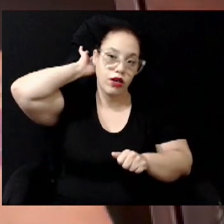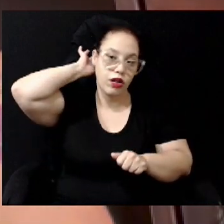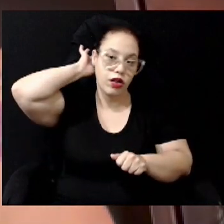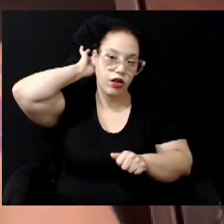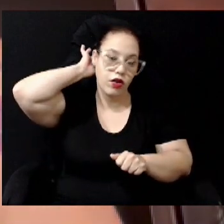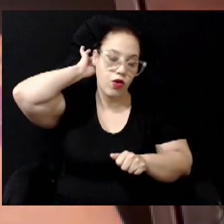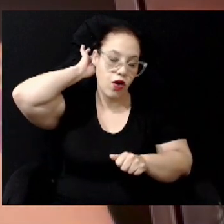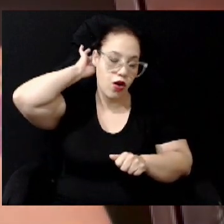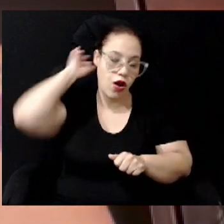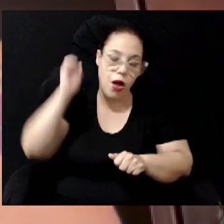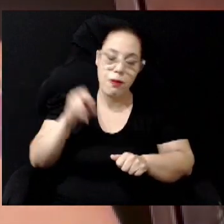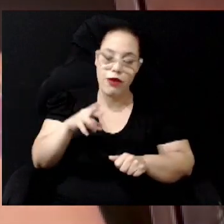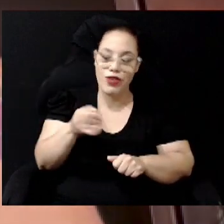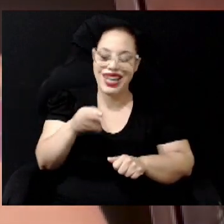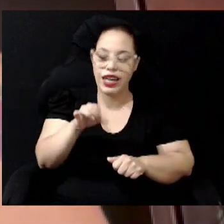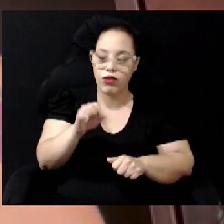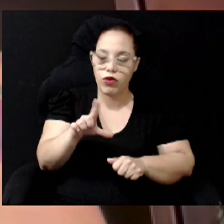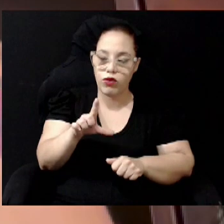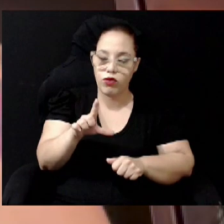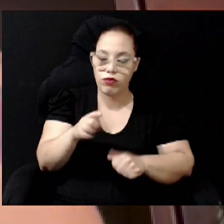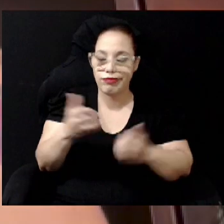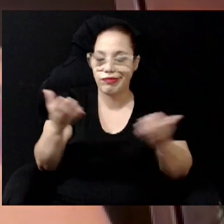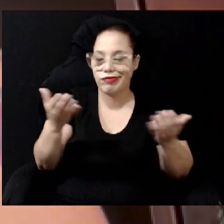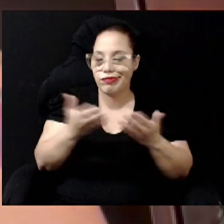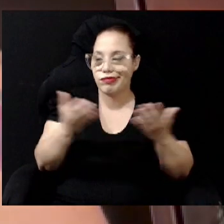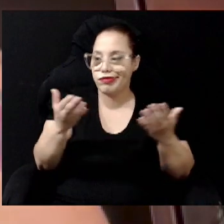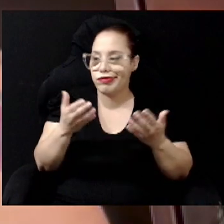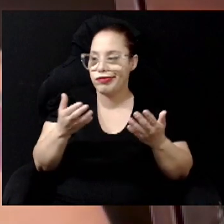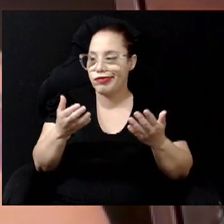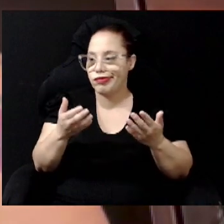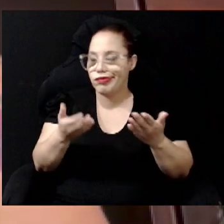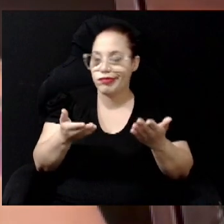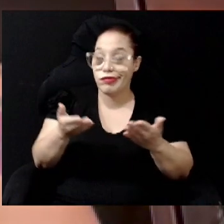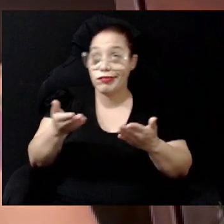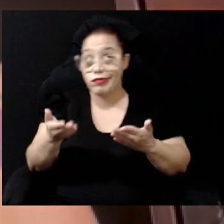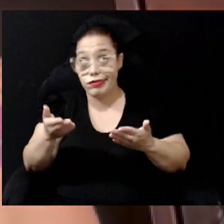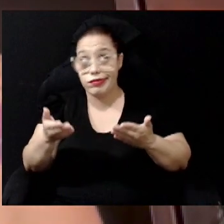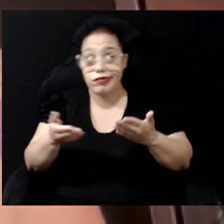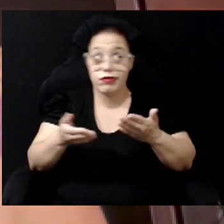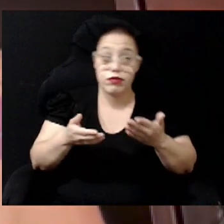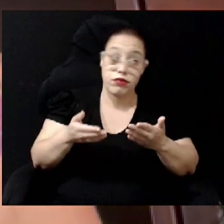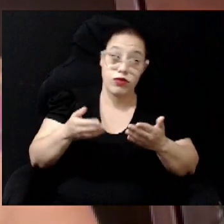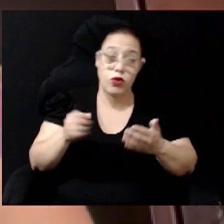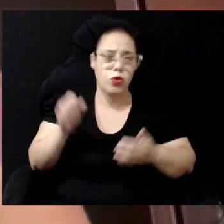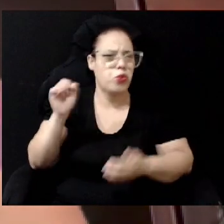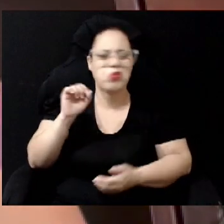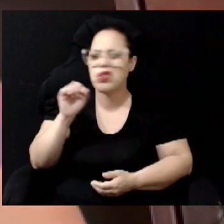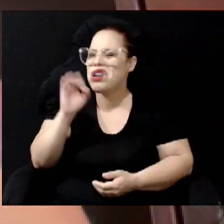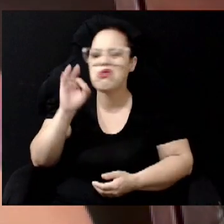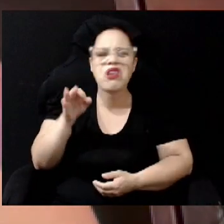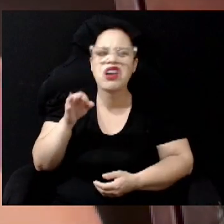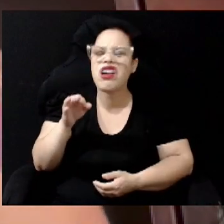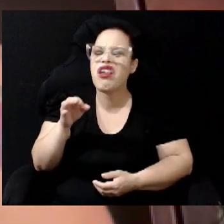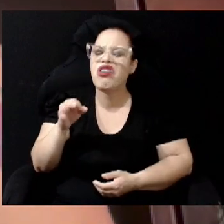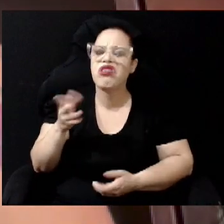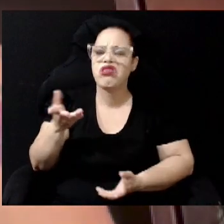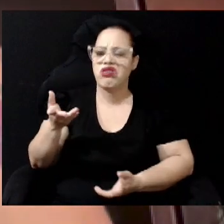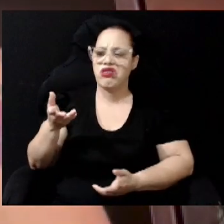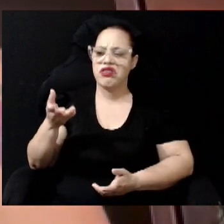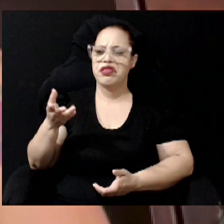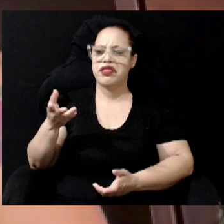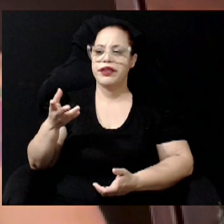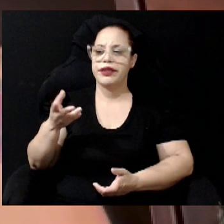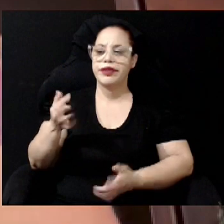previsível, né? E que agora que a gente está lidando com essa imprevisibilidade, eles pegam o